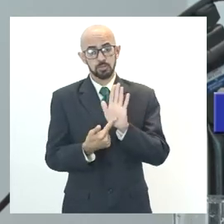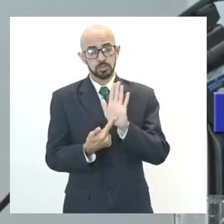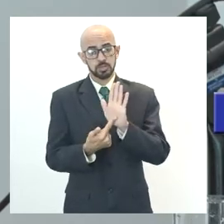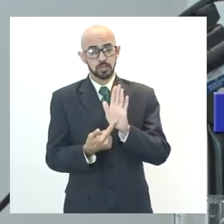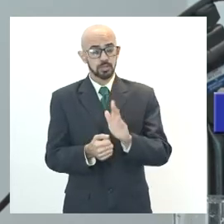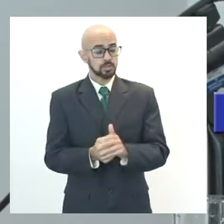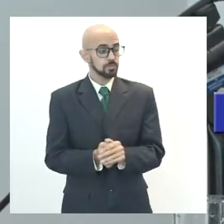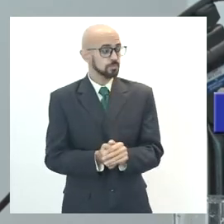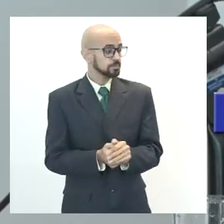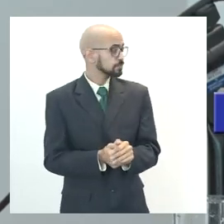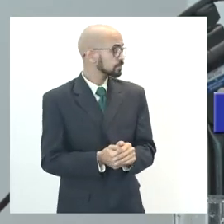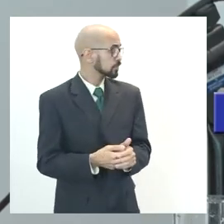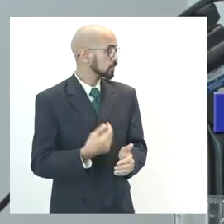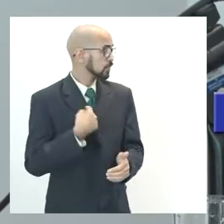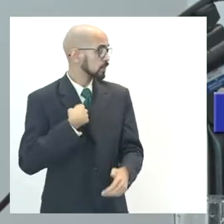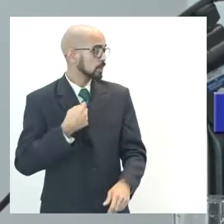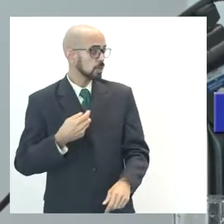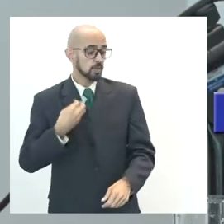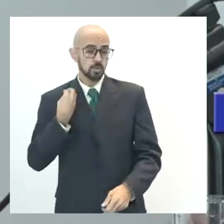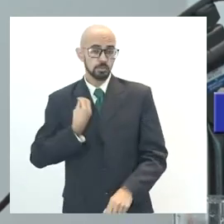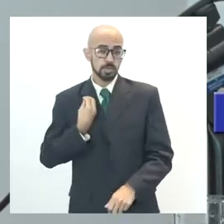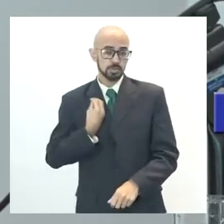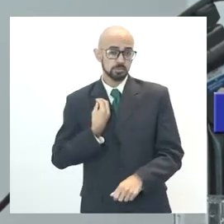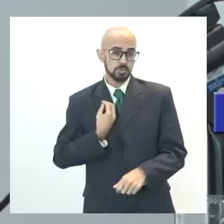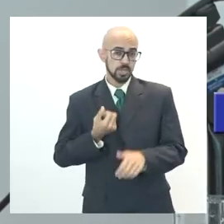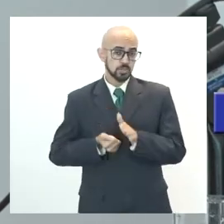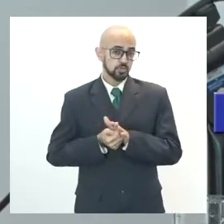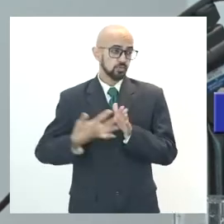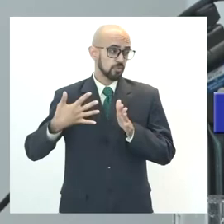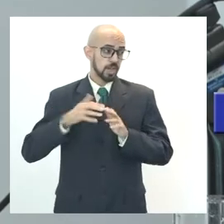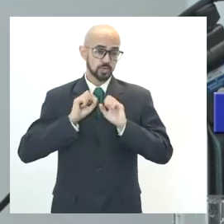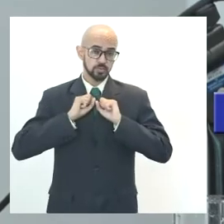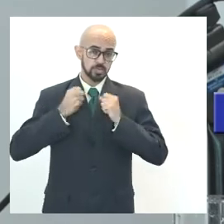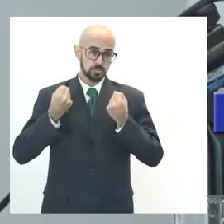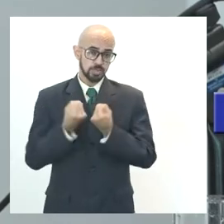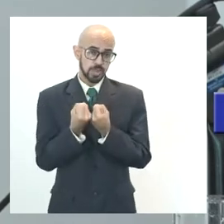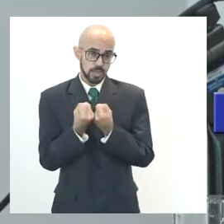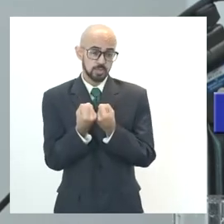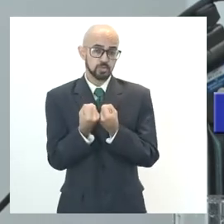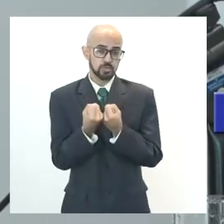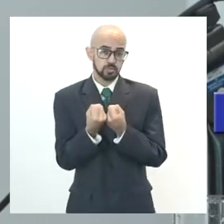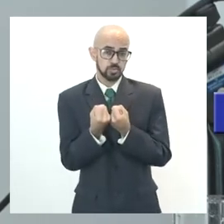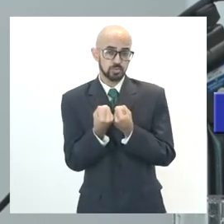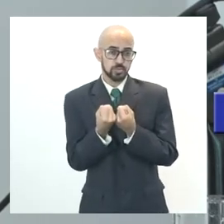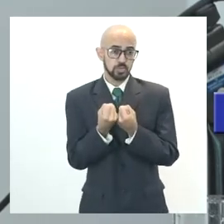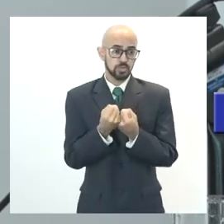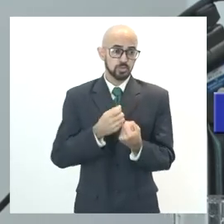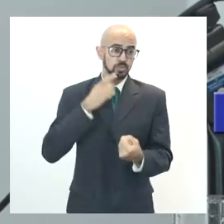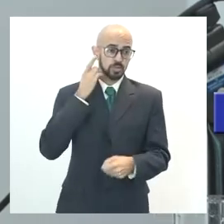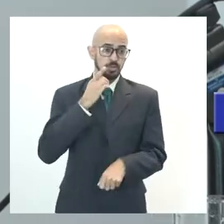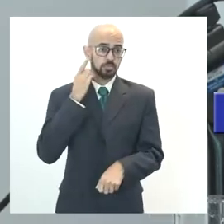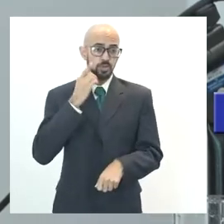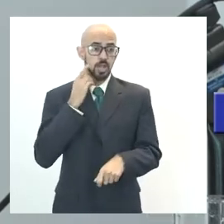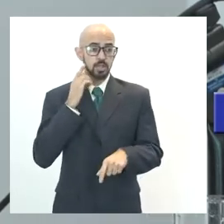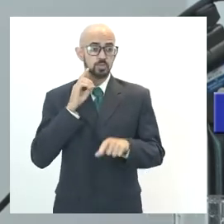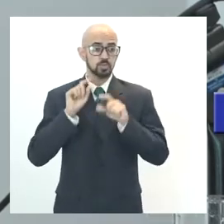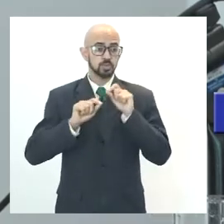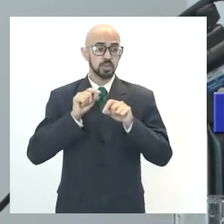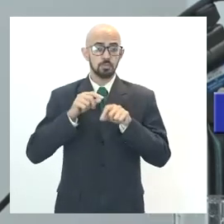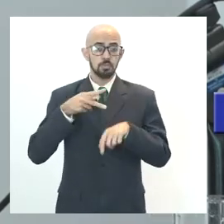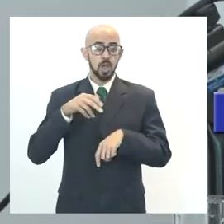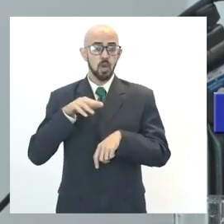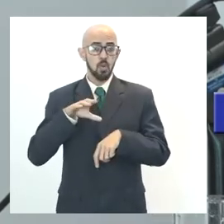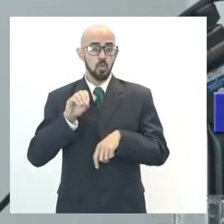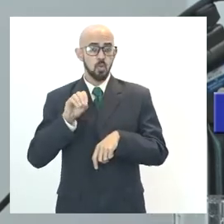eu que Participei de vários seminários no Egito de 90 em que o Deputado Paulo Ramos